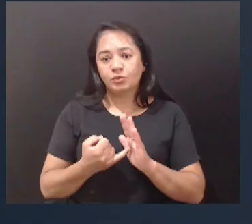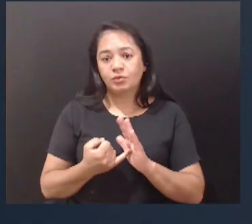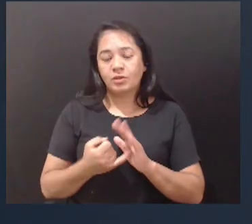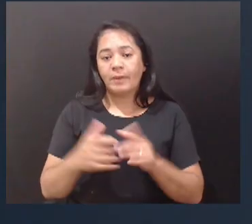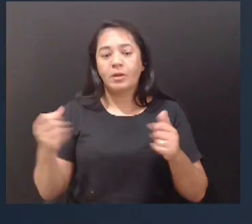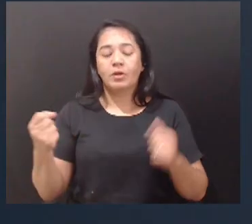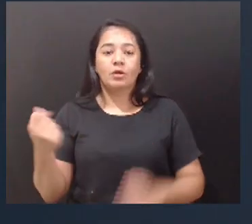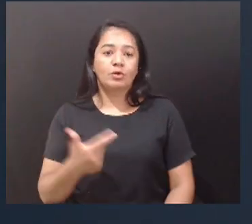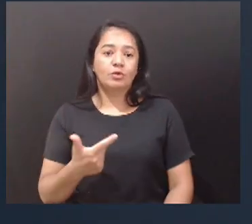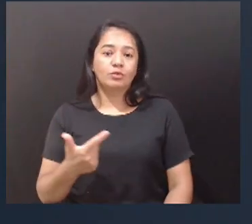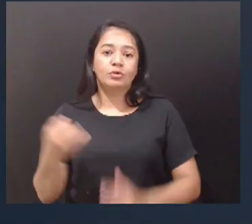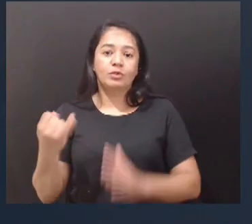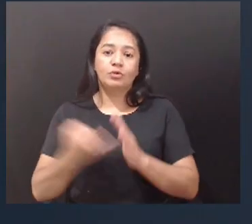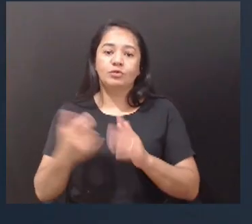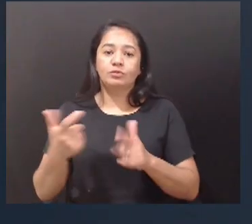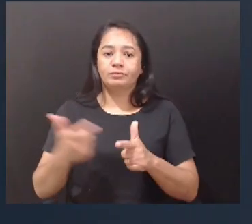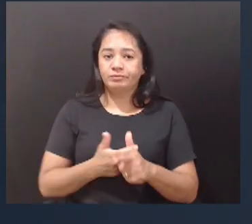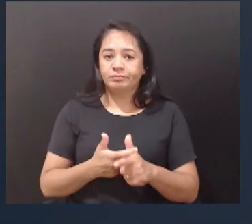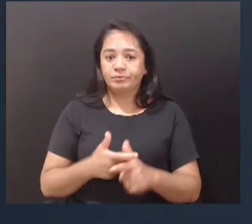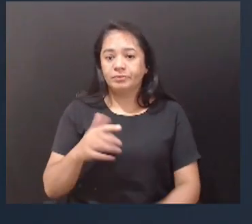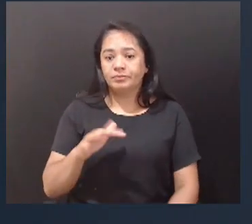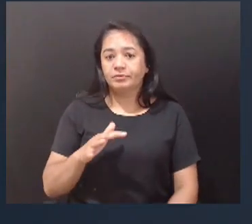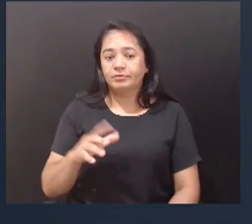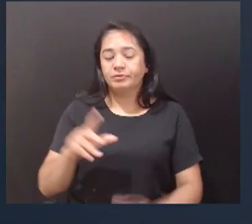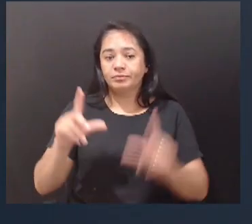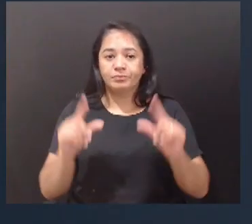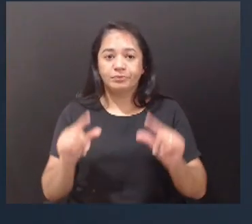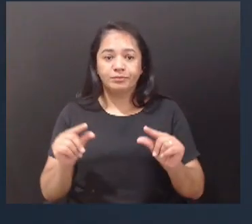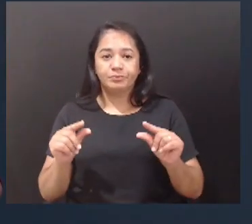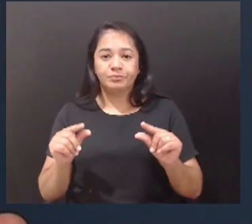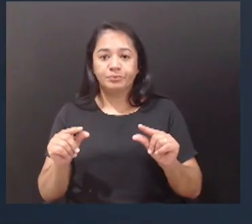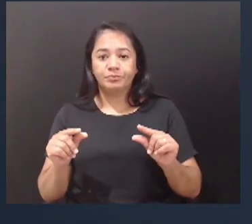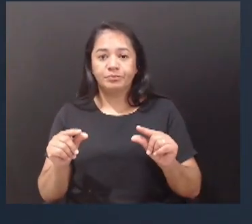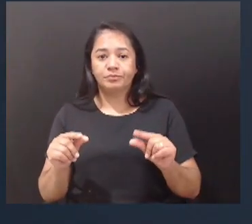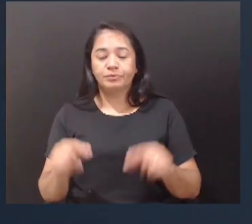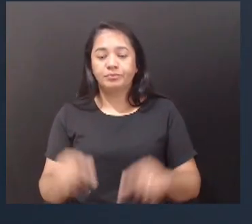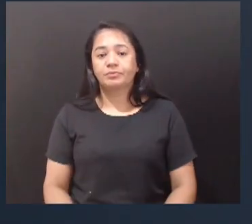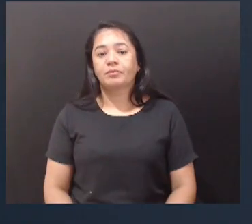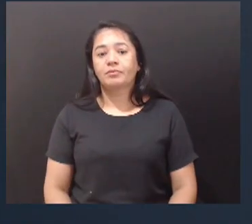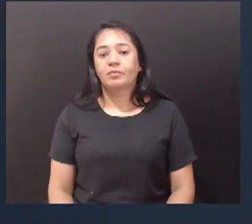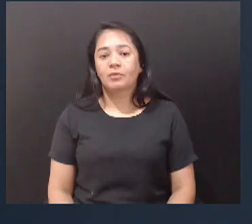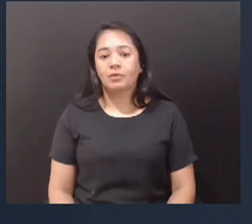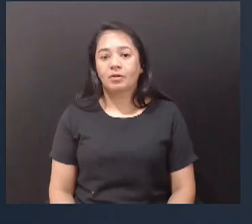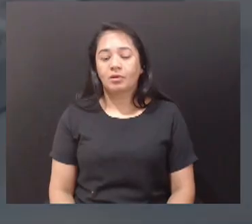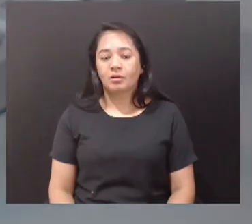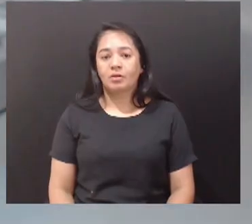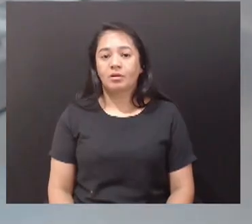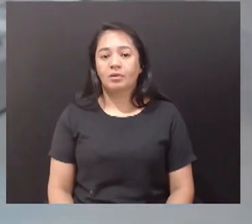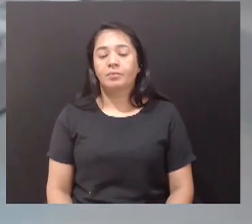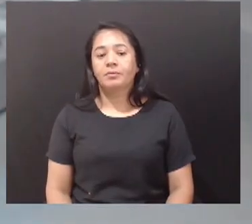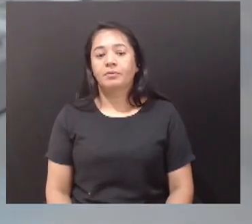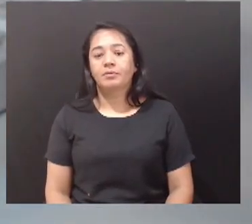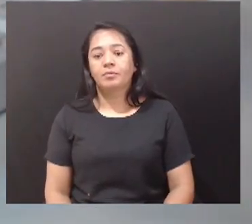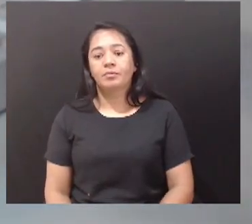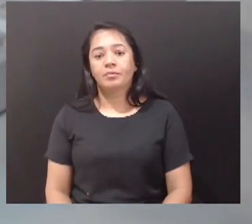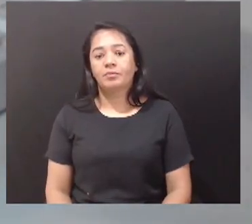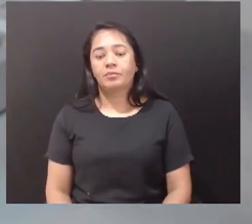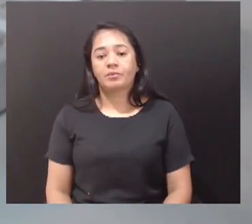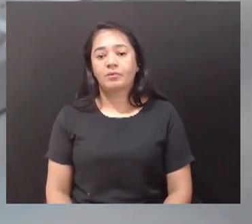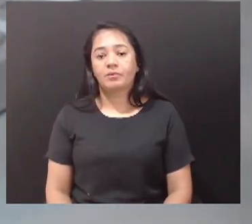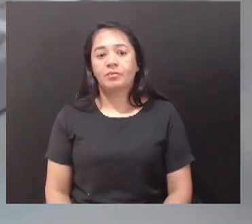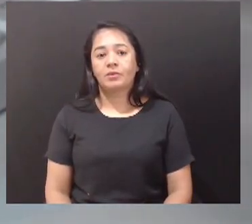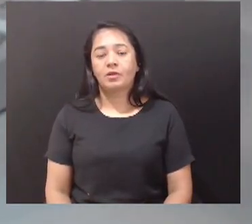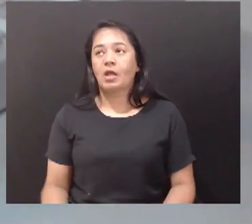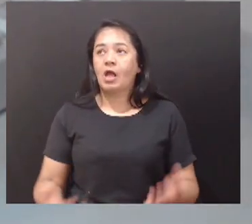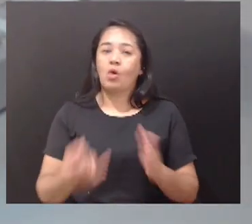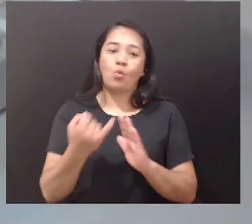dívida. Normalmente é menor, e aí, por isso que eu nunca se olha só nesse caso, né? Porque ela vai ver, os juros dos